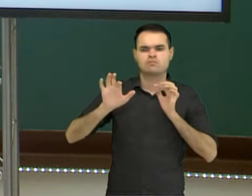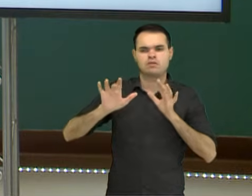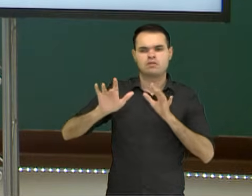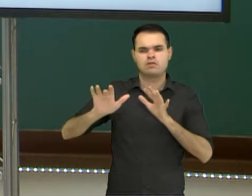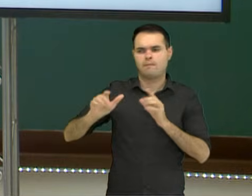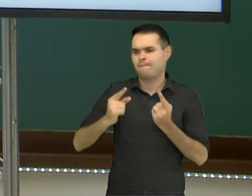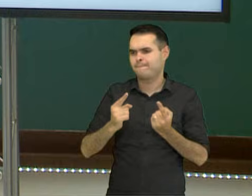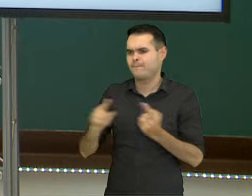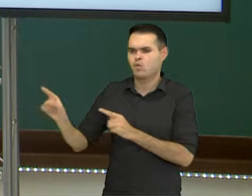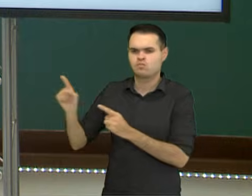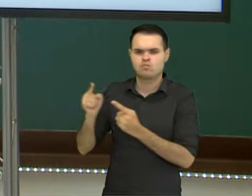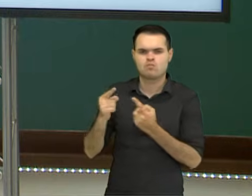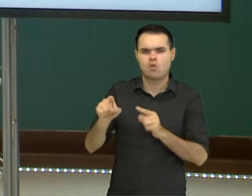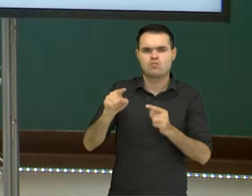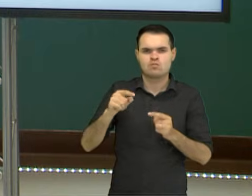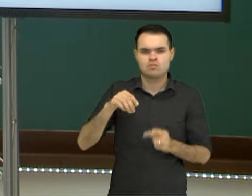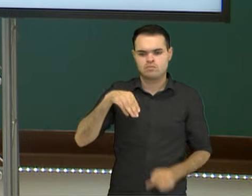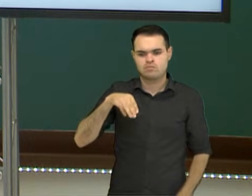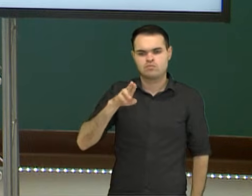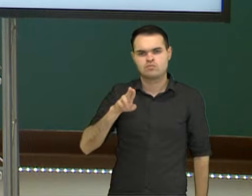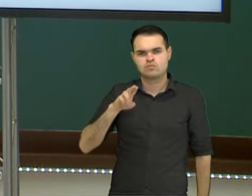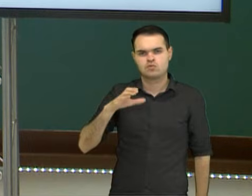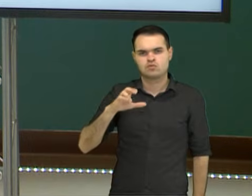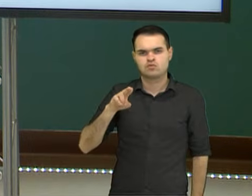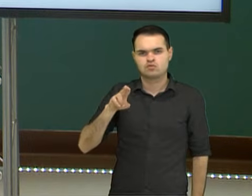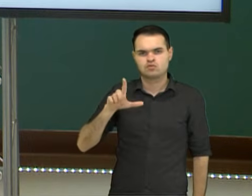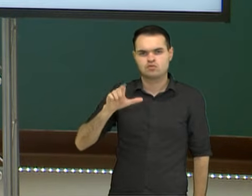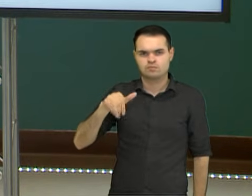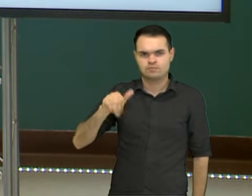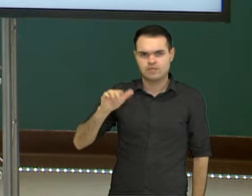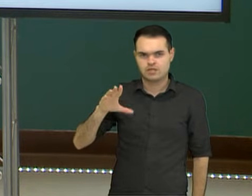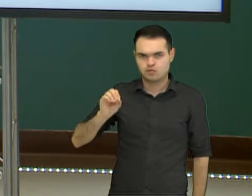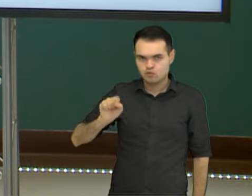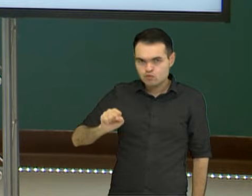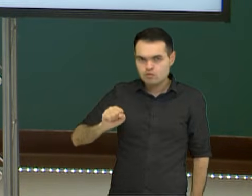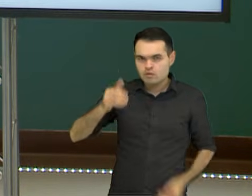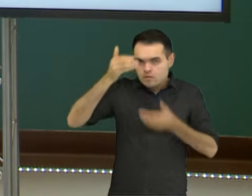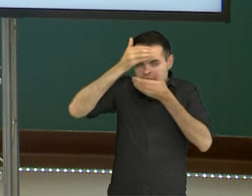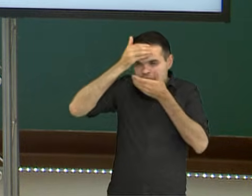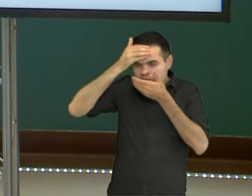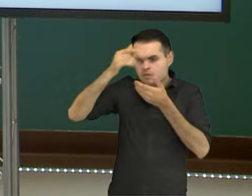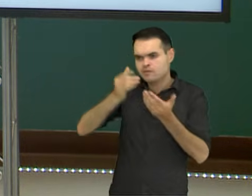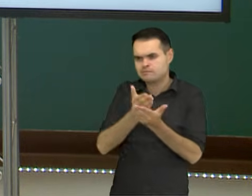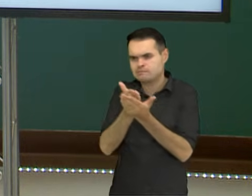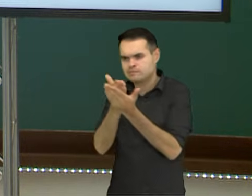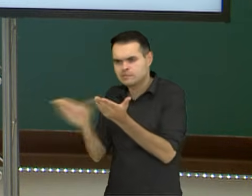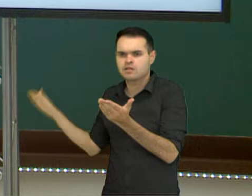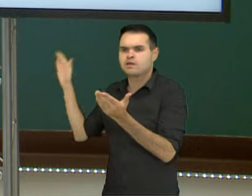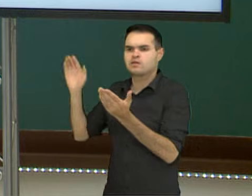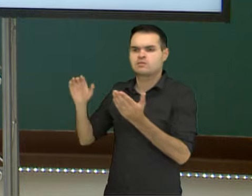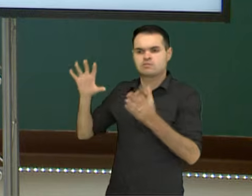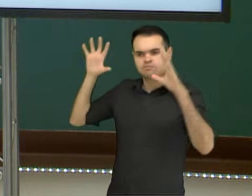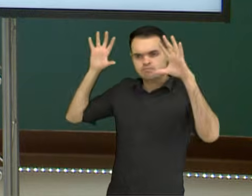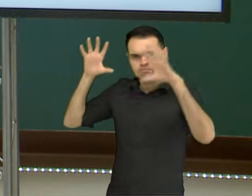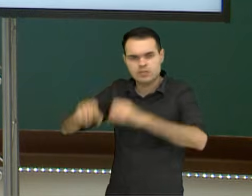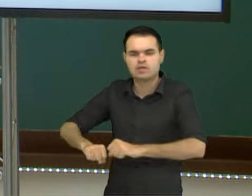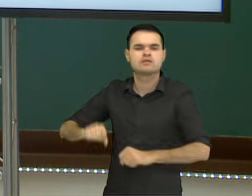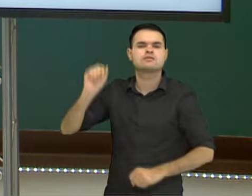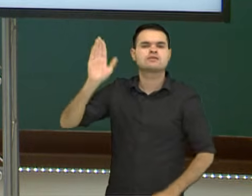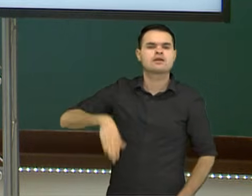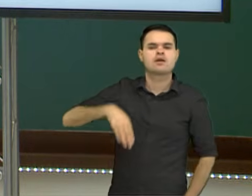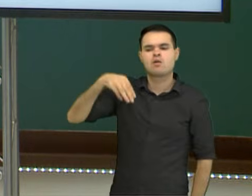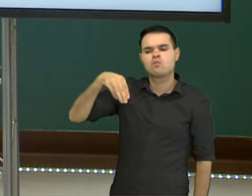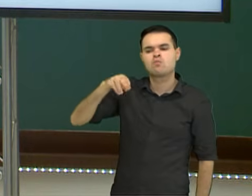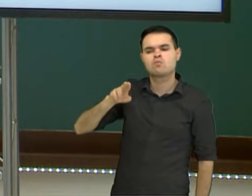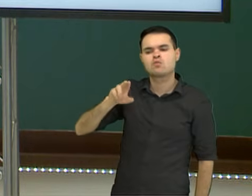Combater os muçulmanos no Oriente e retomar o controle da Terra Santa. Professor, quem são os muçulmanos,